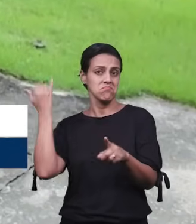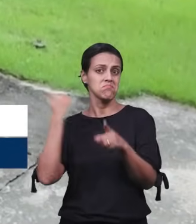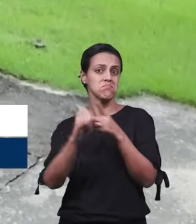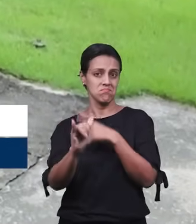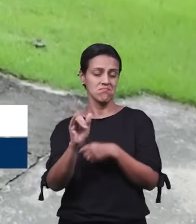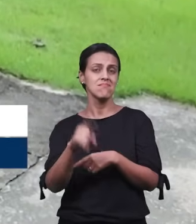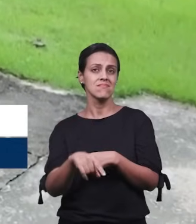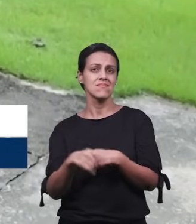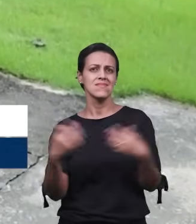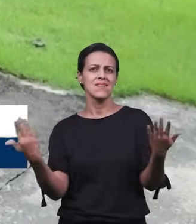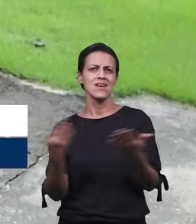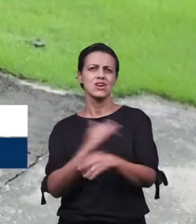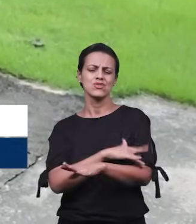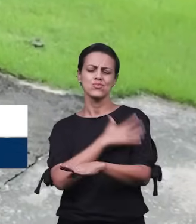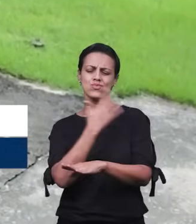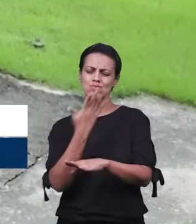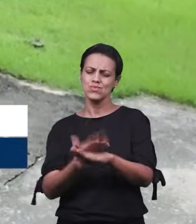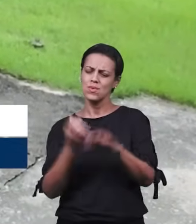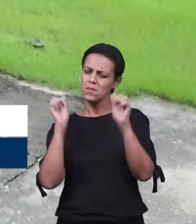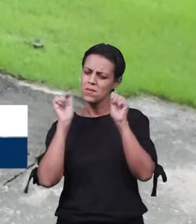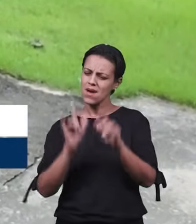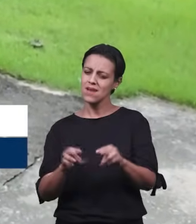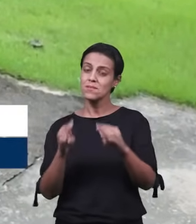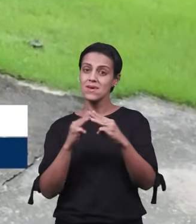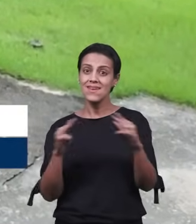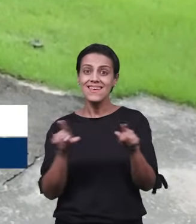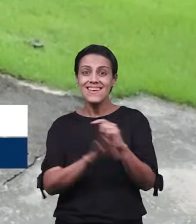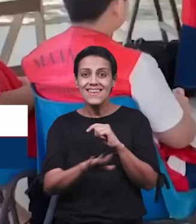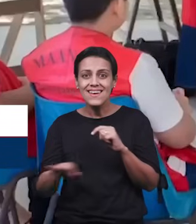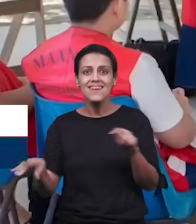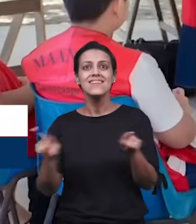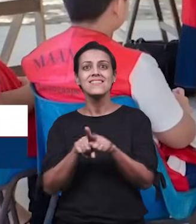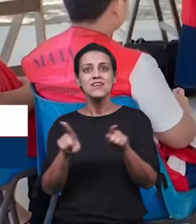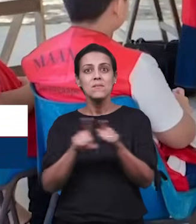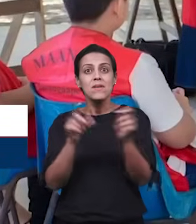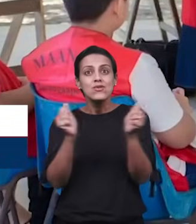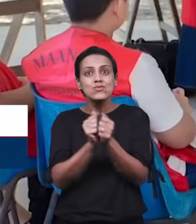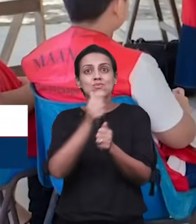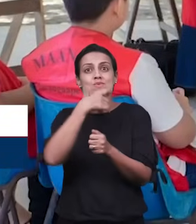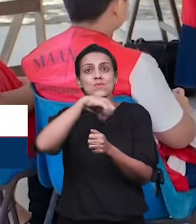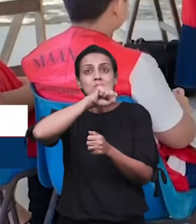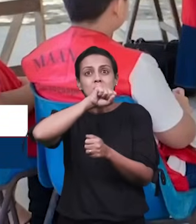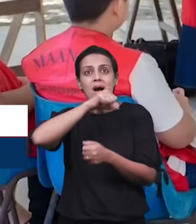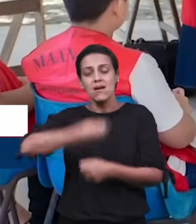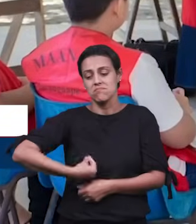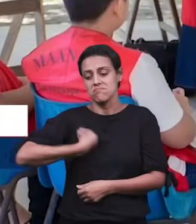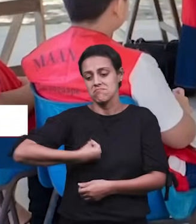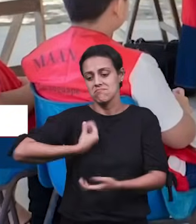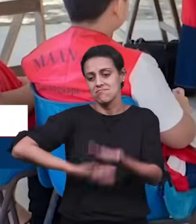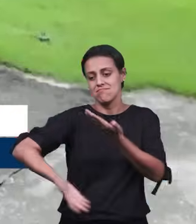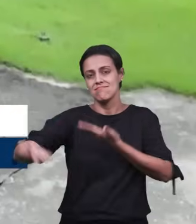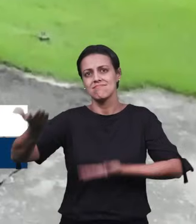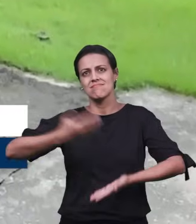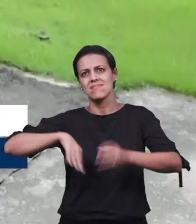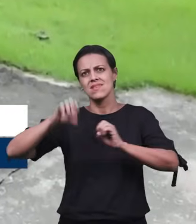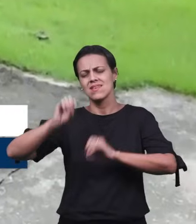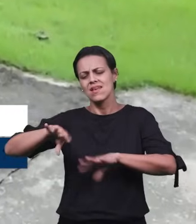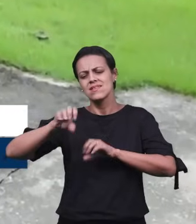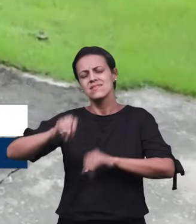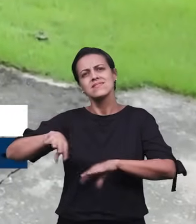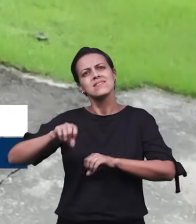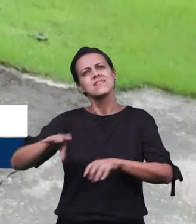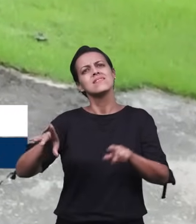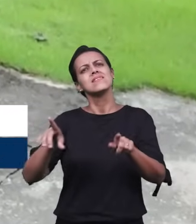como igreja. Então, tem sido um dia de bênçãos aqui no Manaim. Inclusive, as nossas crianças estão aqui, junto com seus pais, participando também de momentos também de